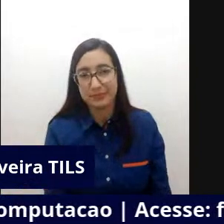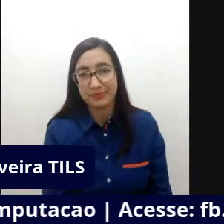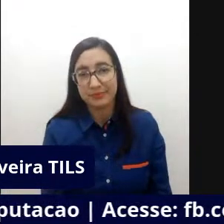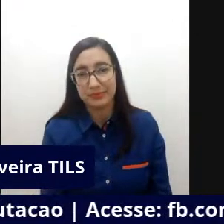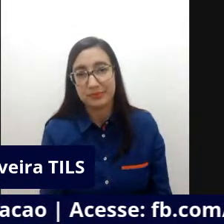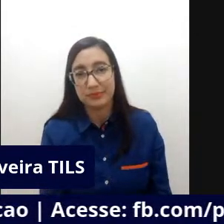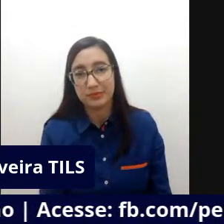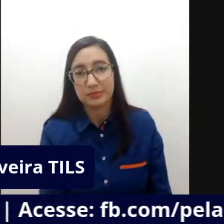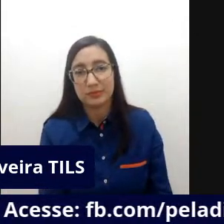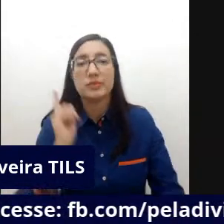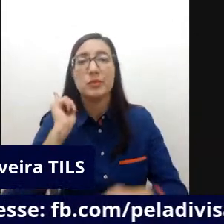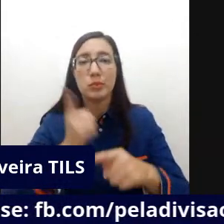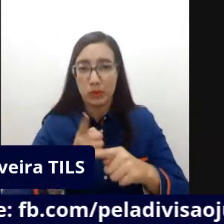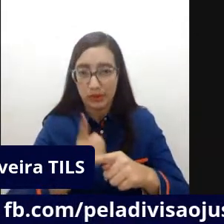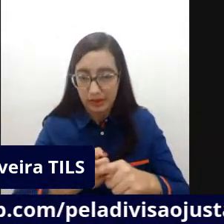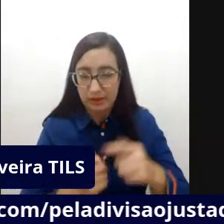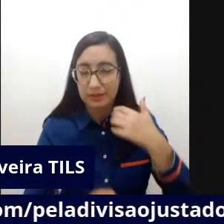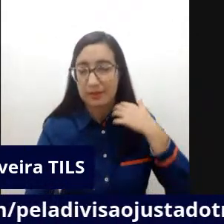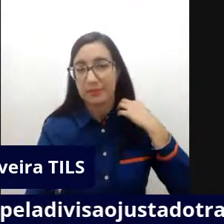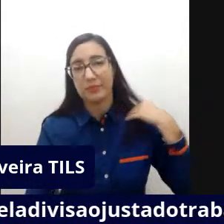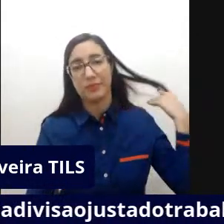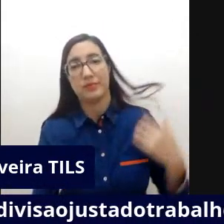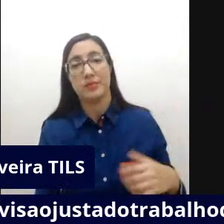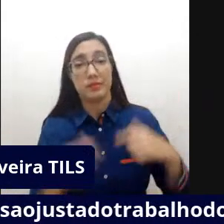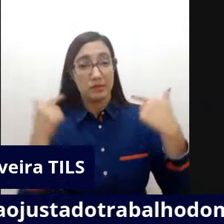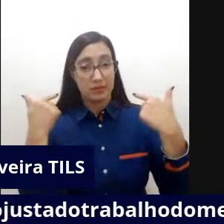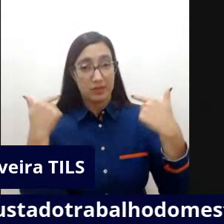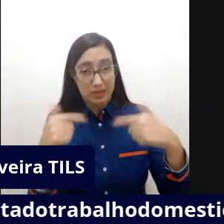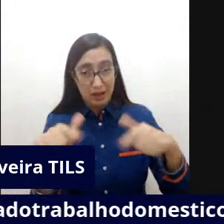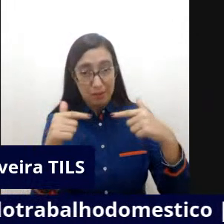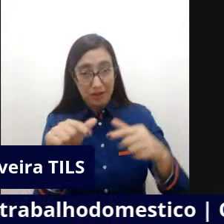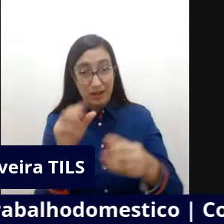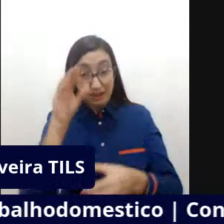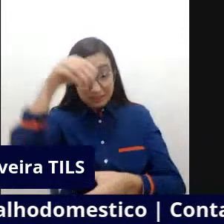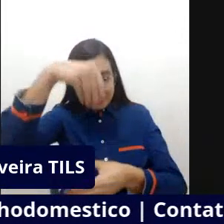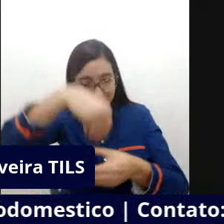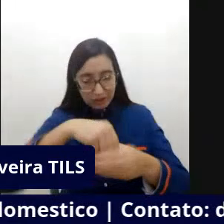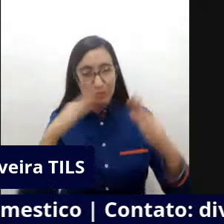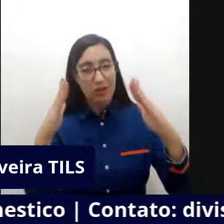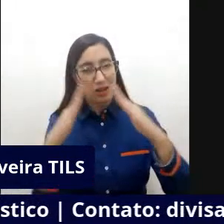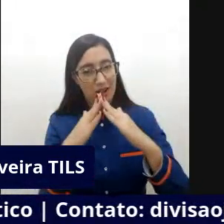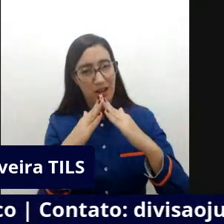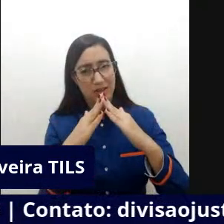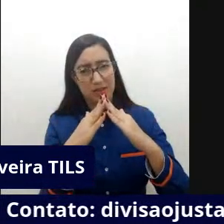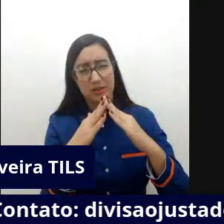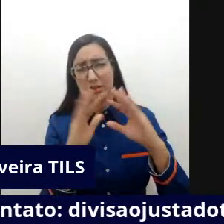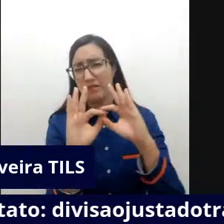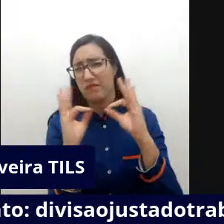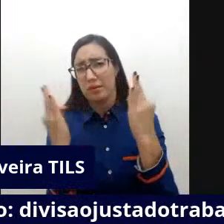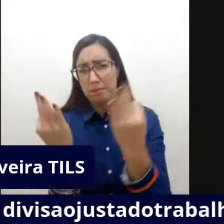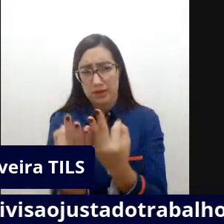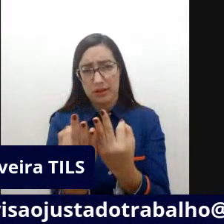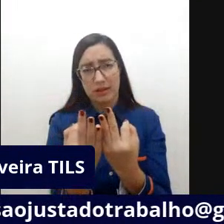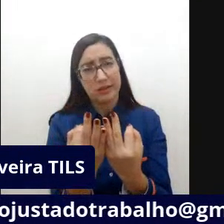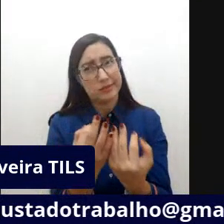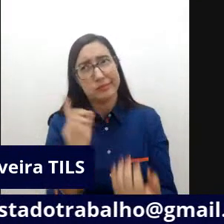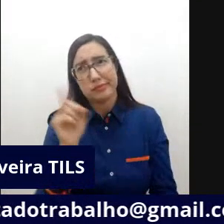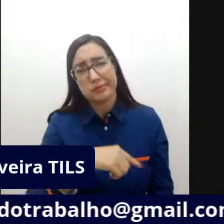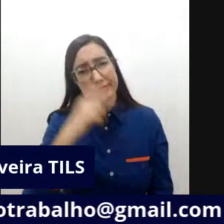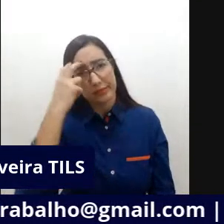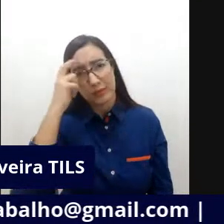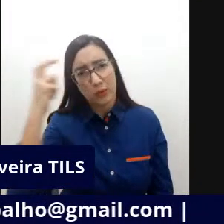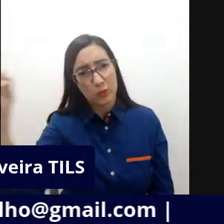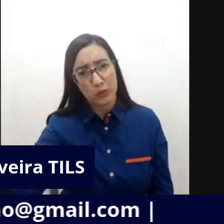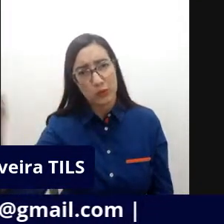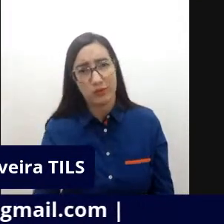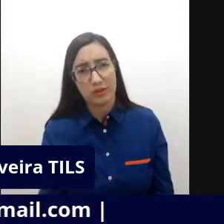que o trabalho doméstico, ele é uma coisa cultural. Você vê em outros países, antes eu nem podia